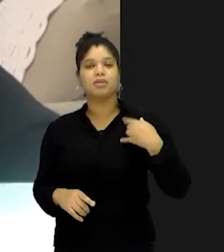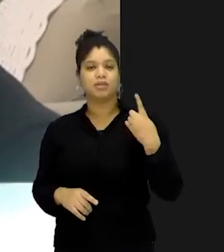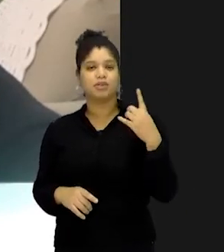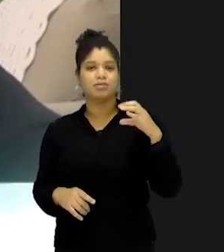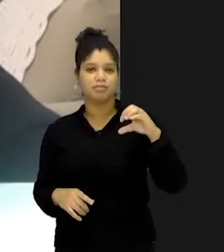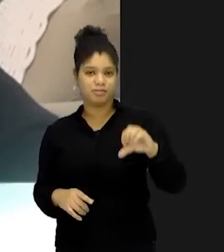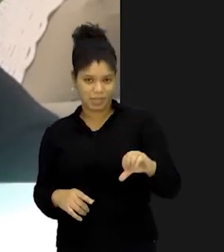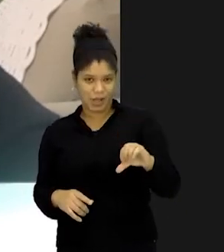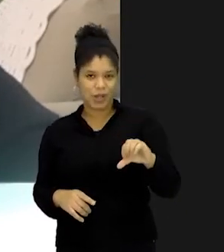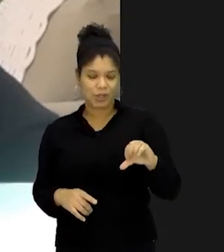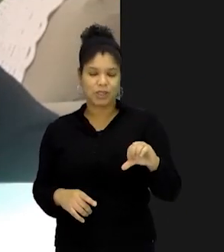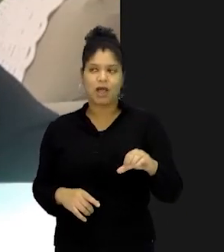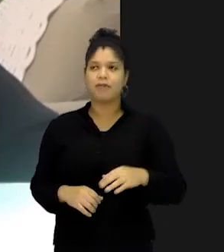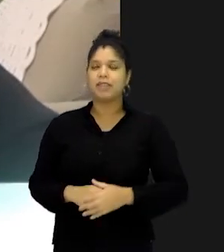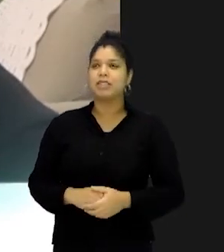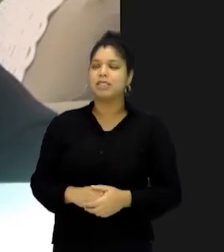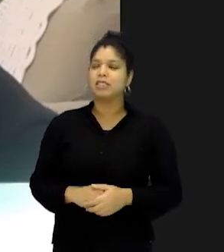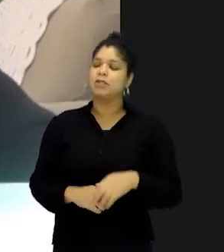praticamente